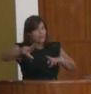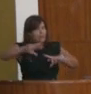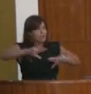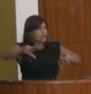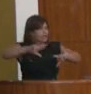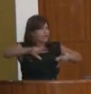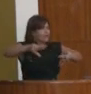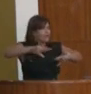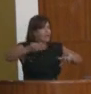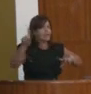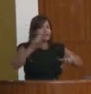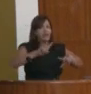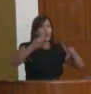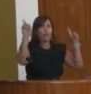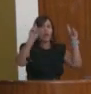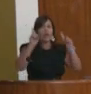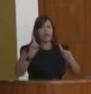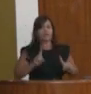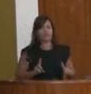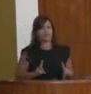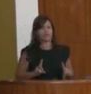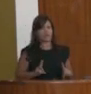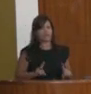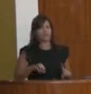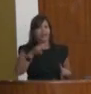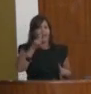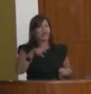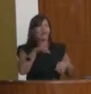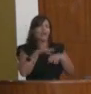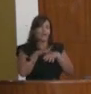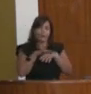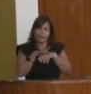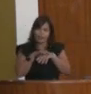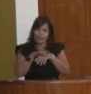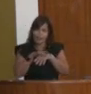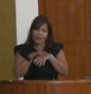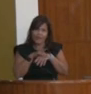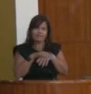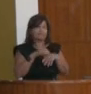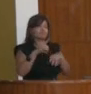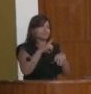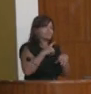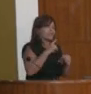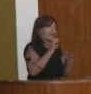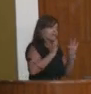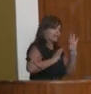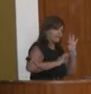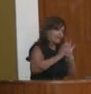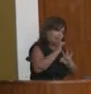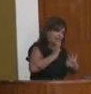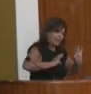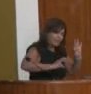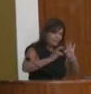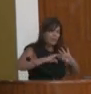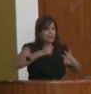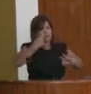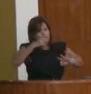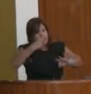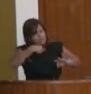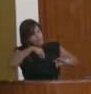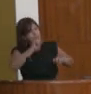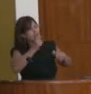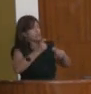deficiência. Então, a pessoa precisa passar por um tratamento, porque é uma doença que pode